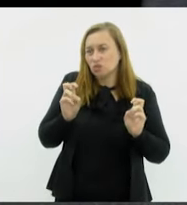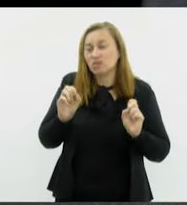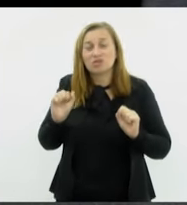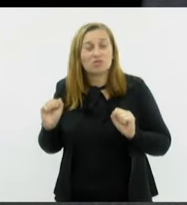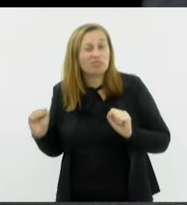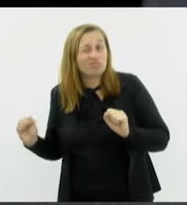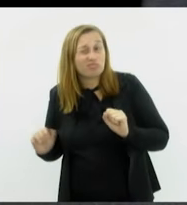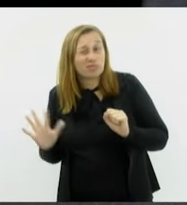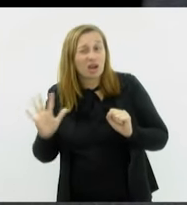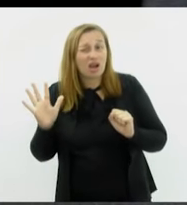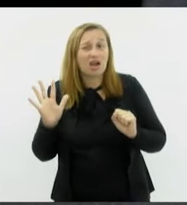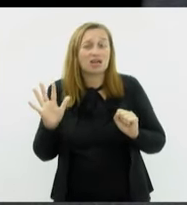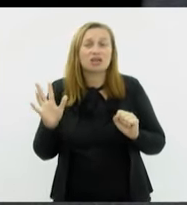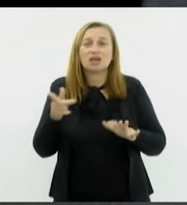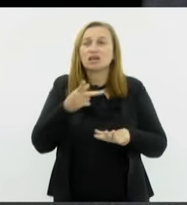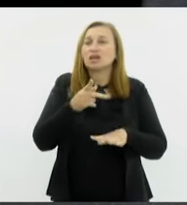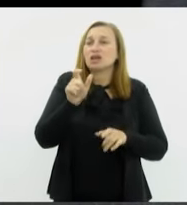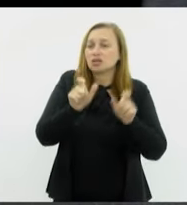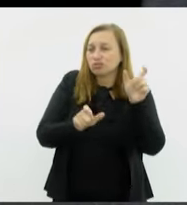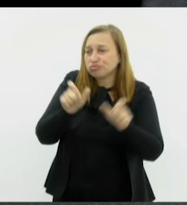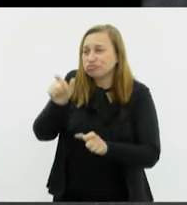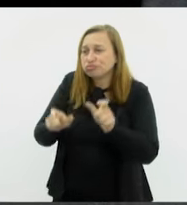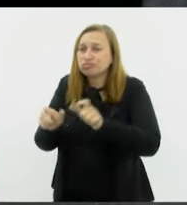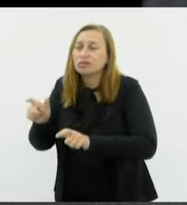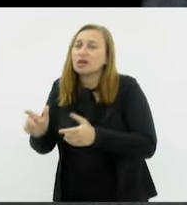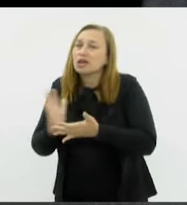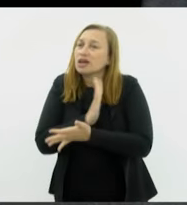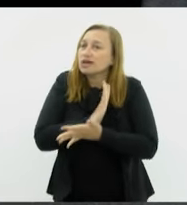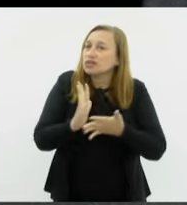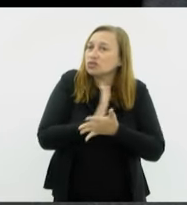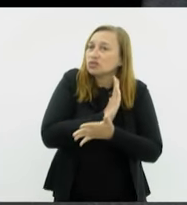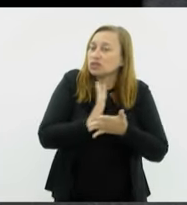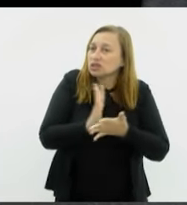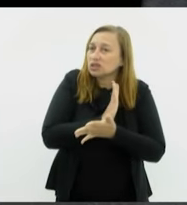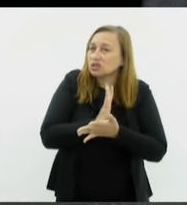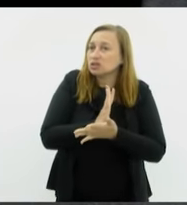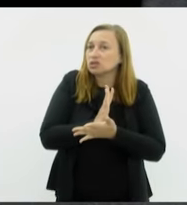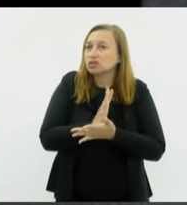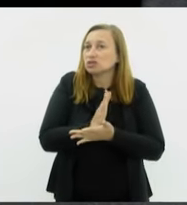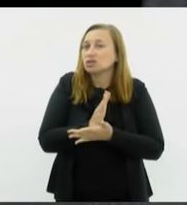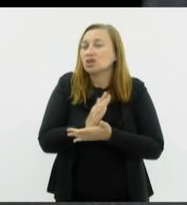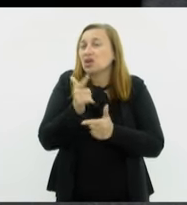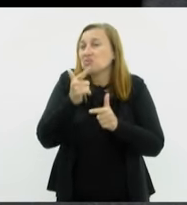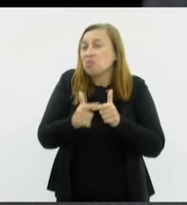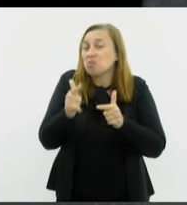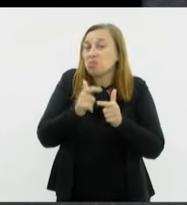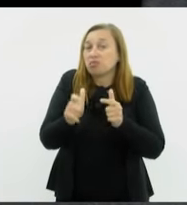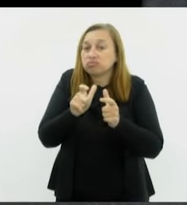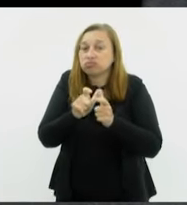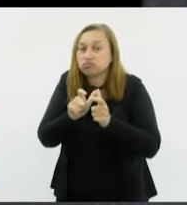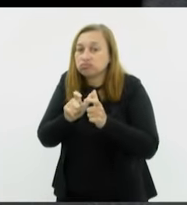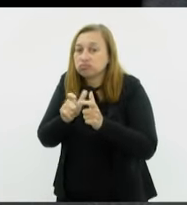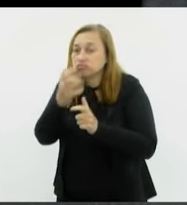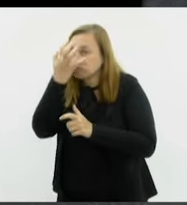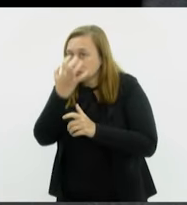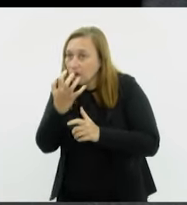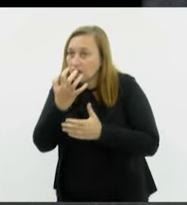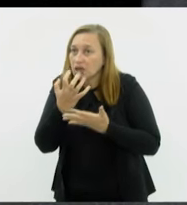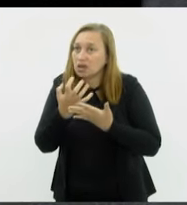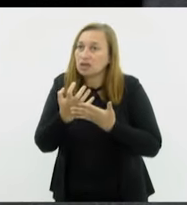caras a pessoas que, muitas das vezes, veem problemas tão graves